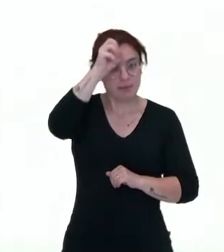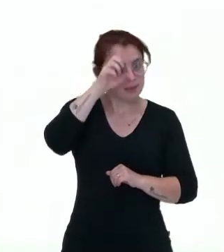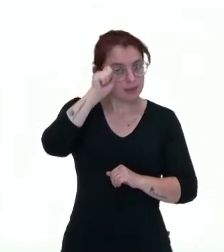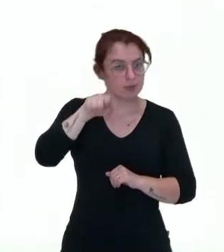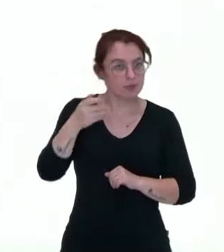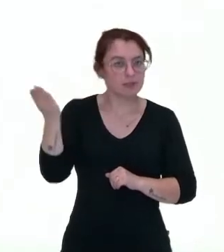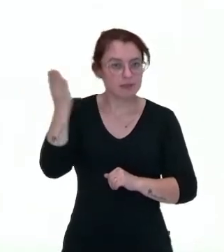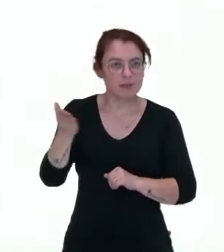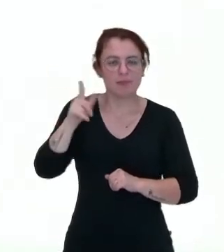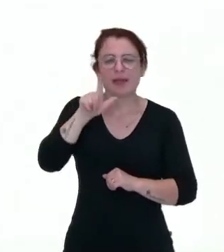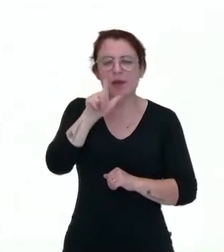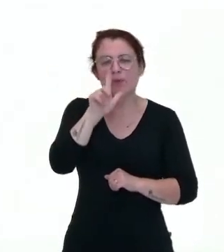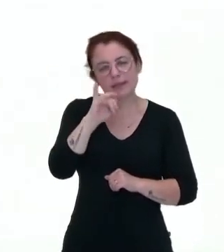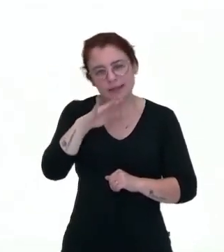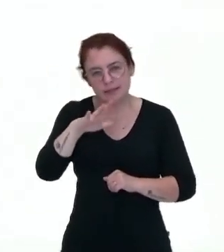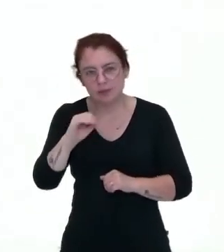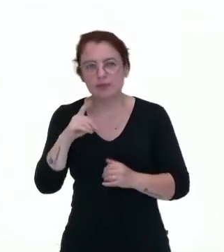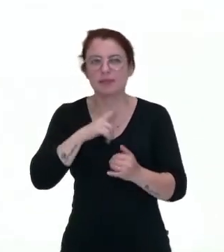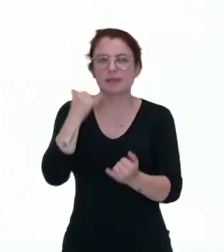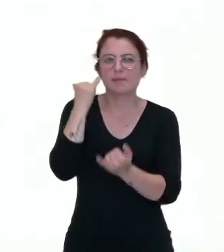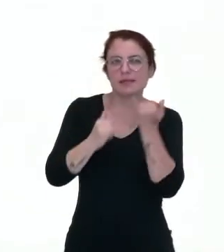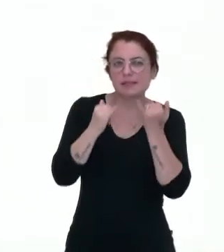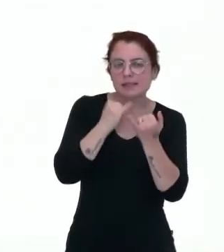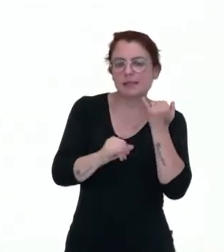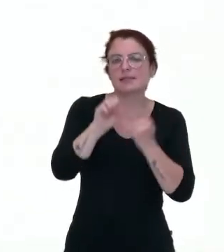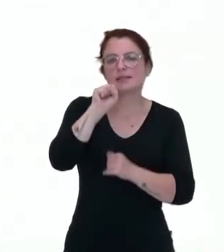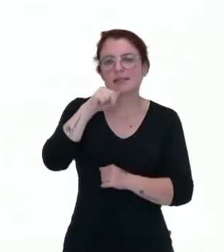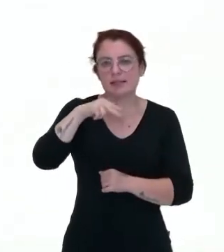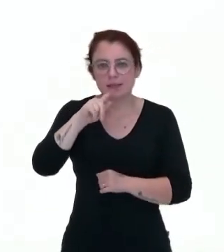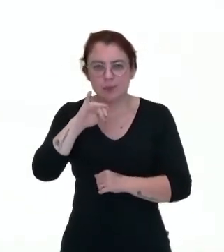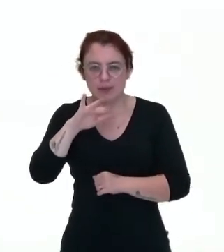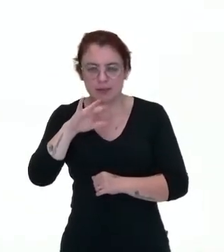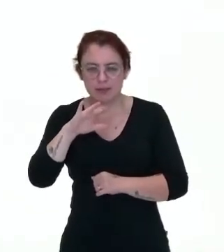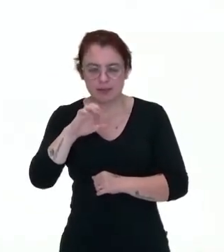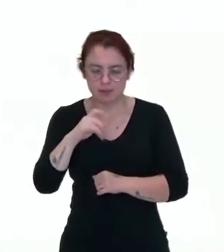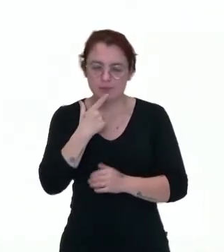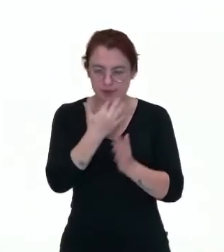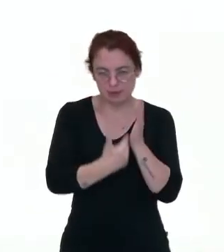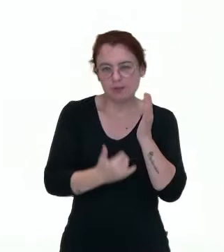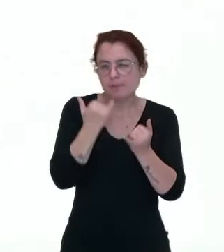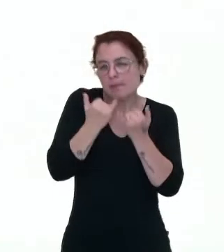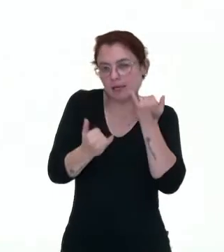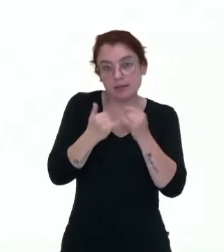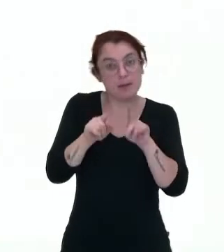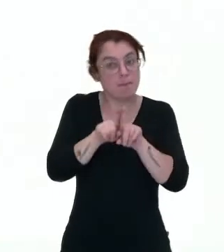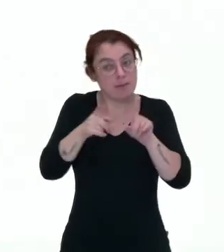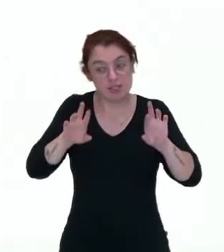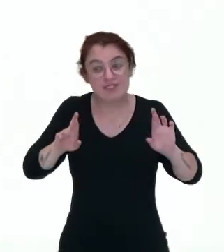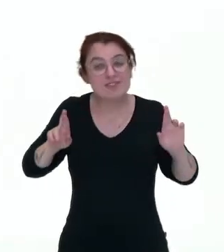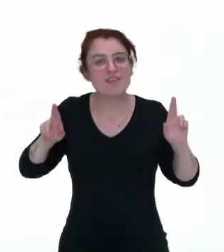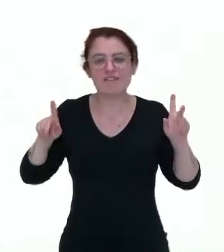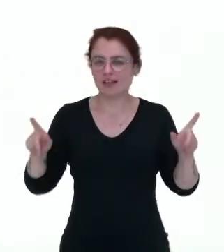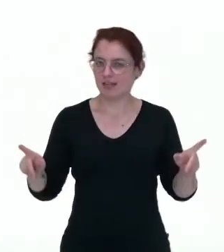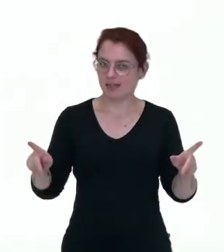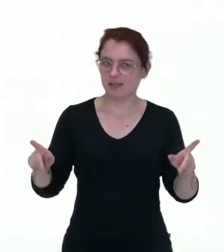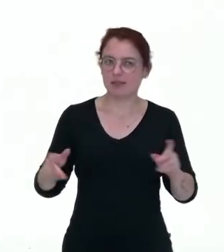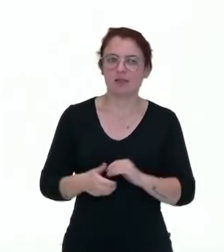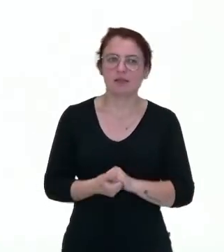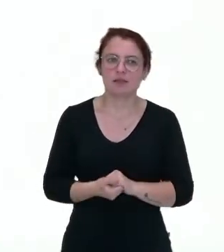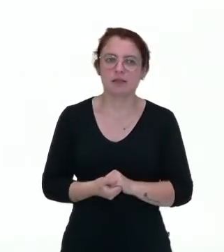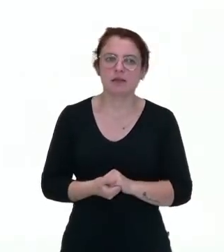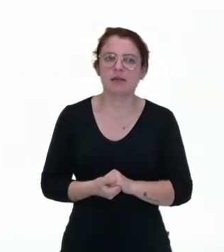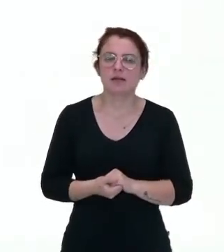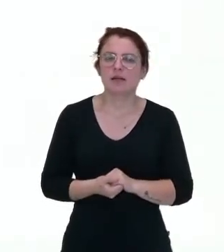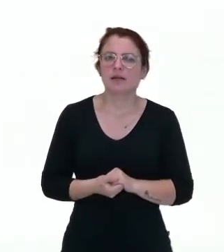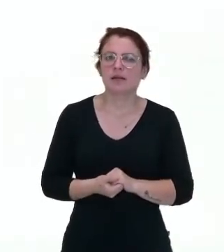Um líquido que é semelhante ao tecido sanguíneo. Porém, há algumas diferenças entre